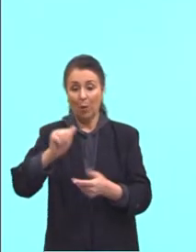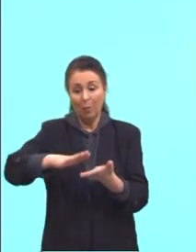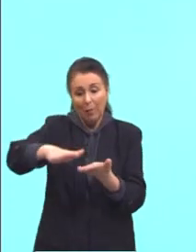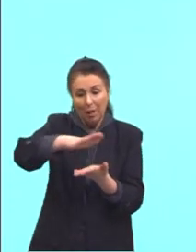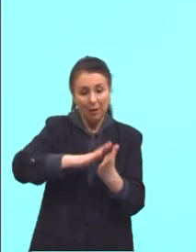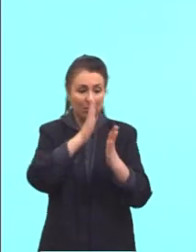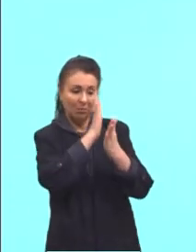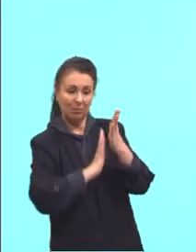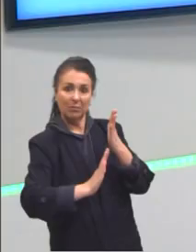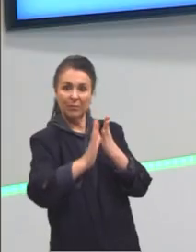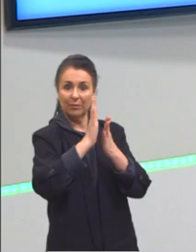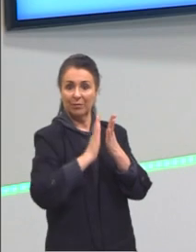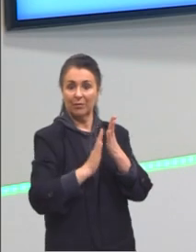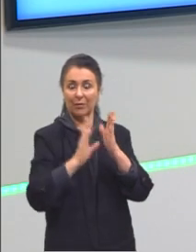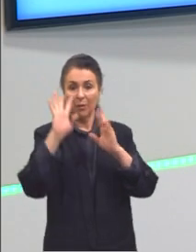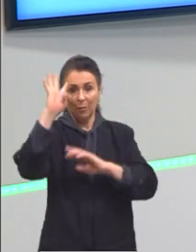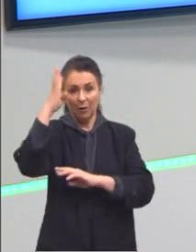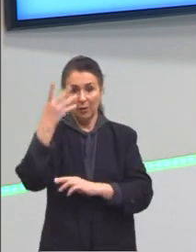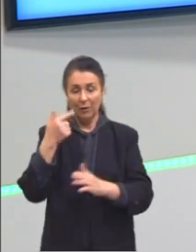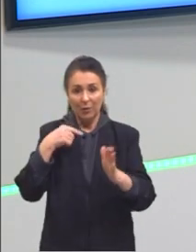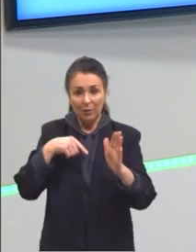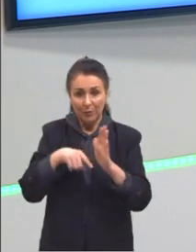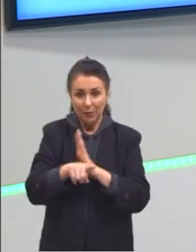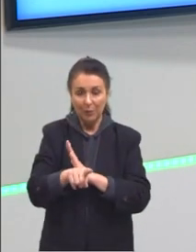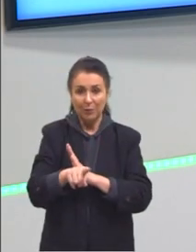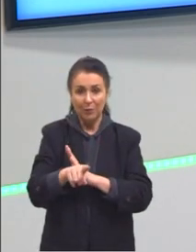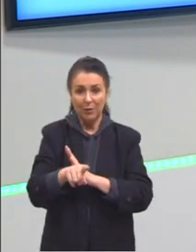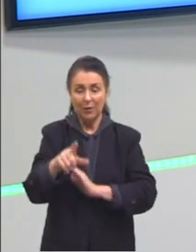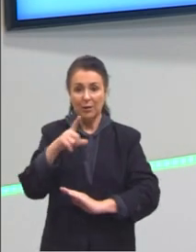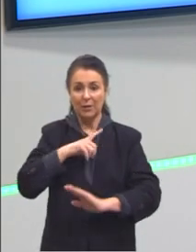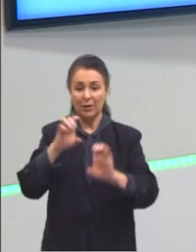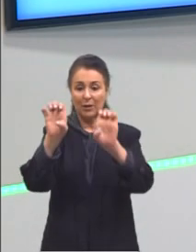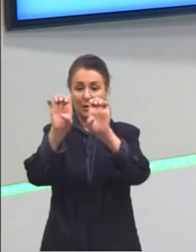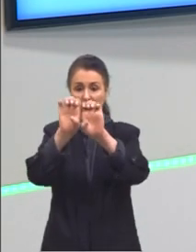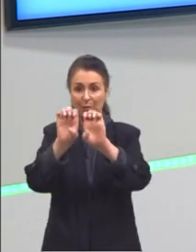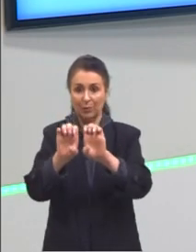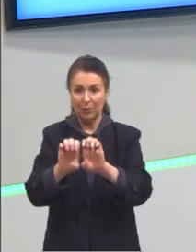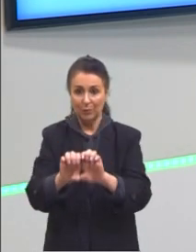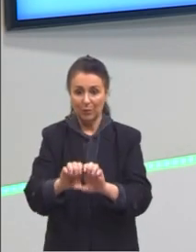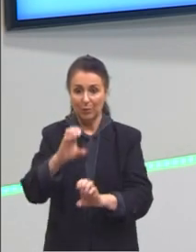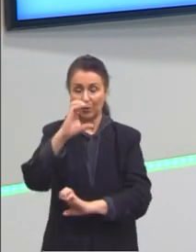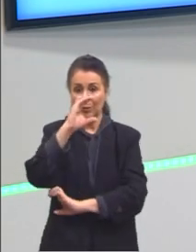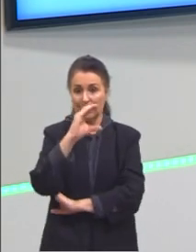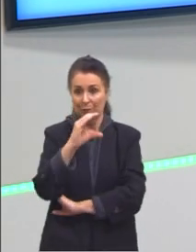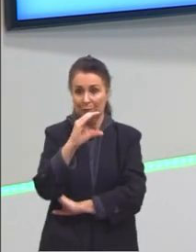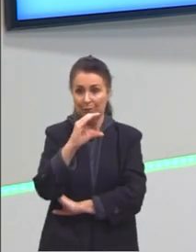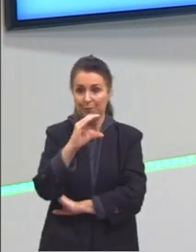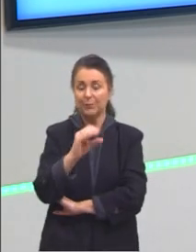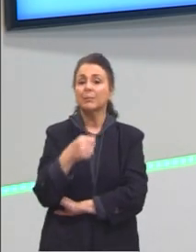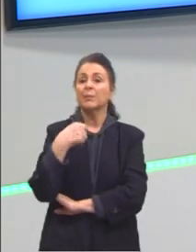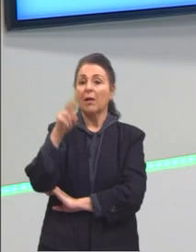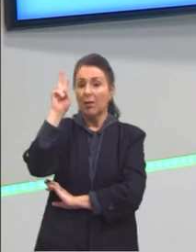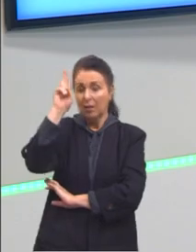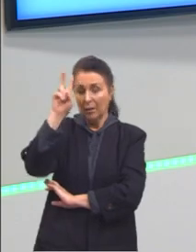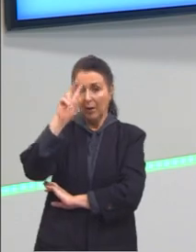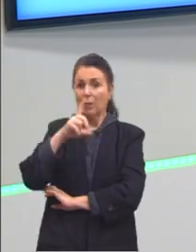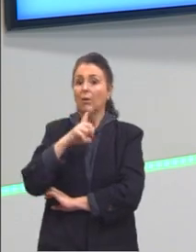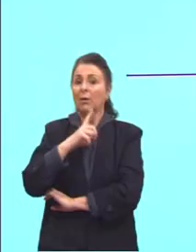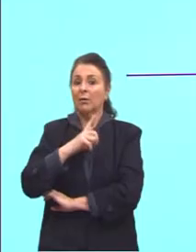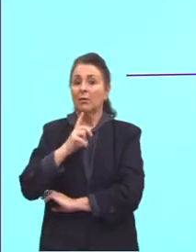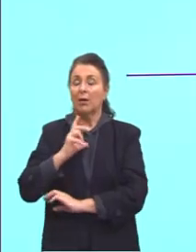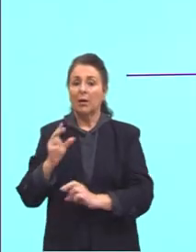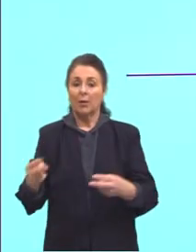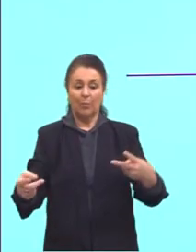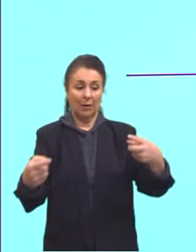certo então para resolver essa questão que é que eu trouxe a estrutura do carbono a gente tem que lembrar que quando eu tenho